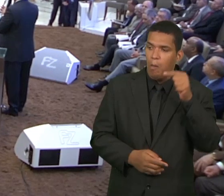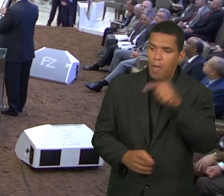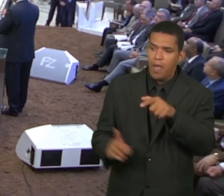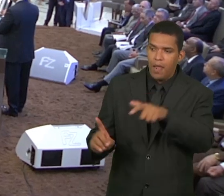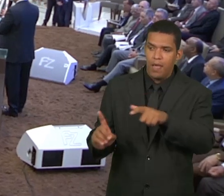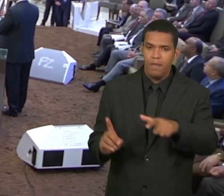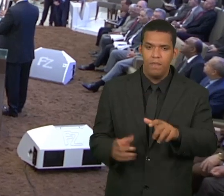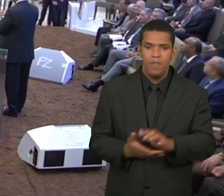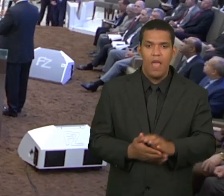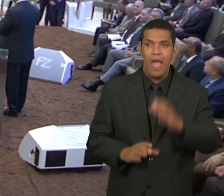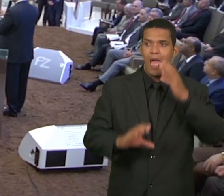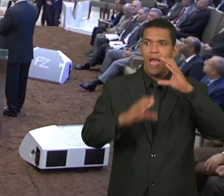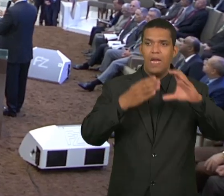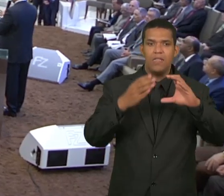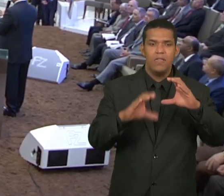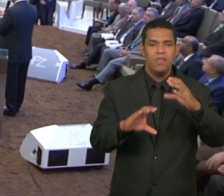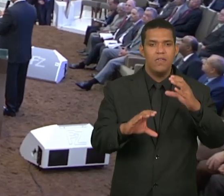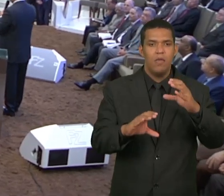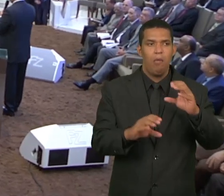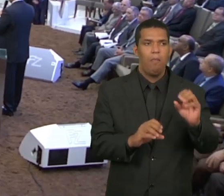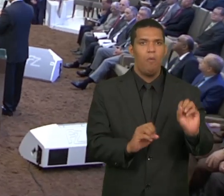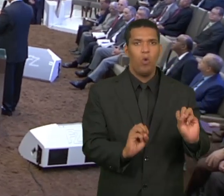em boates.